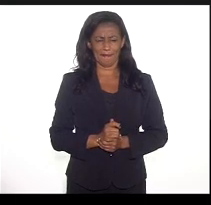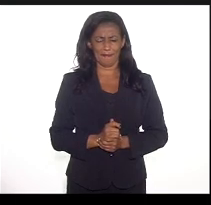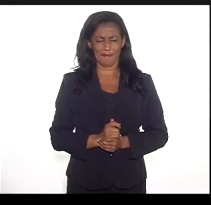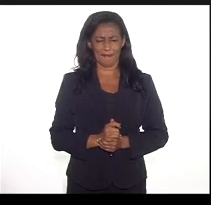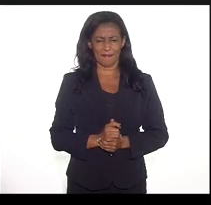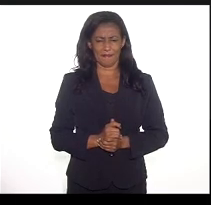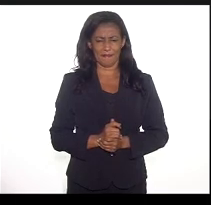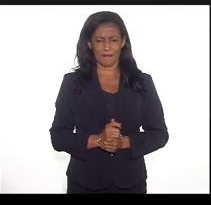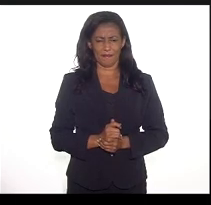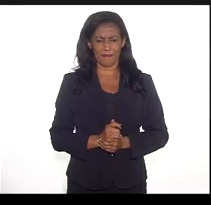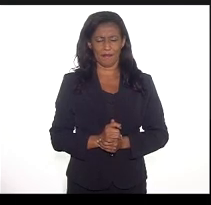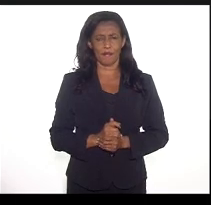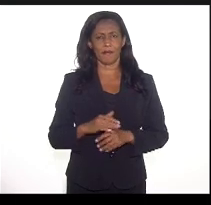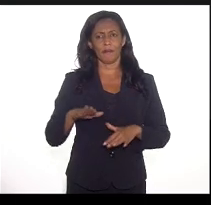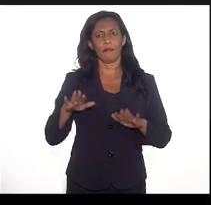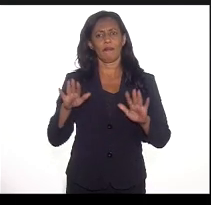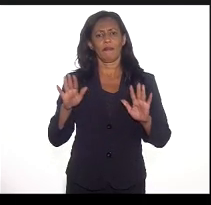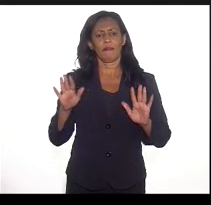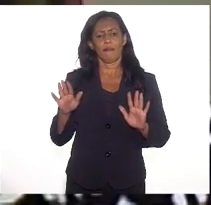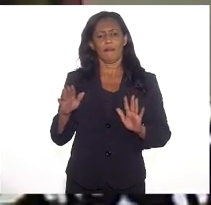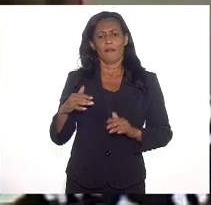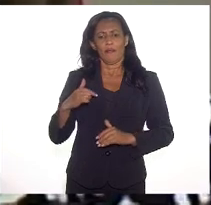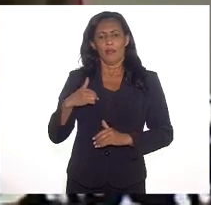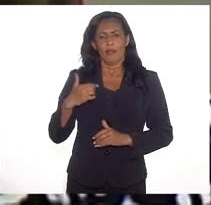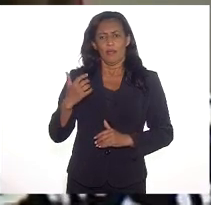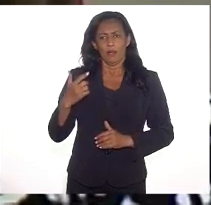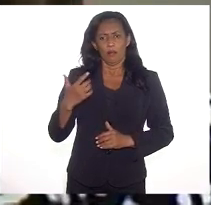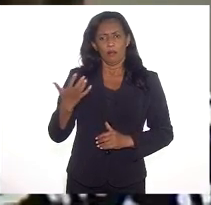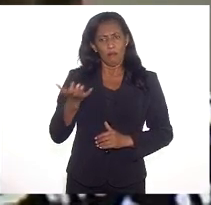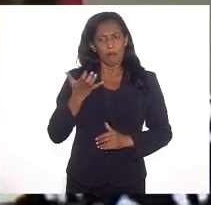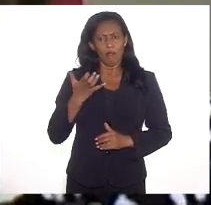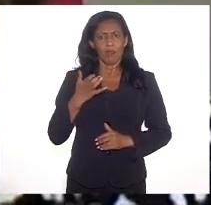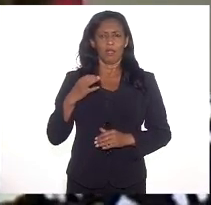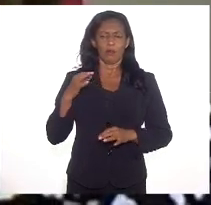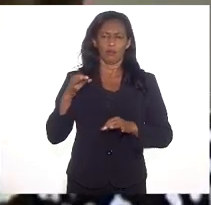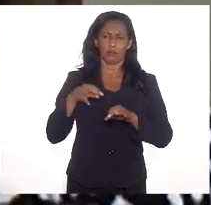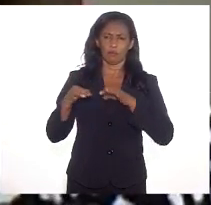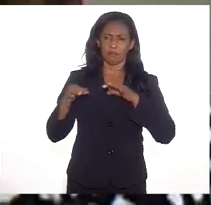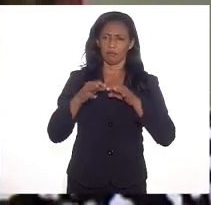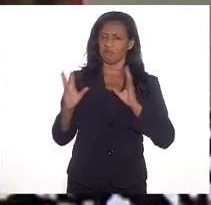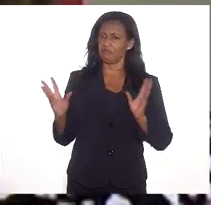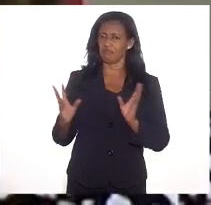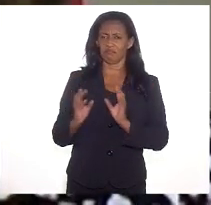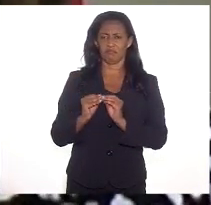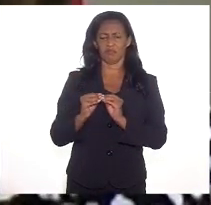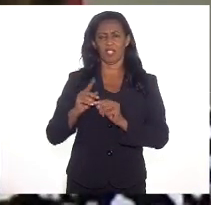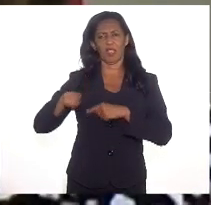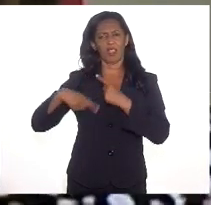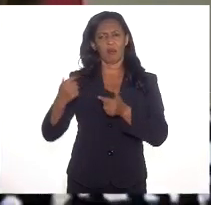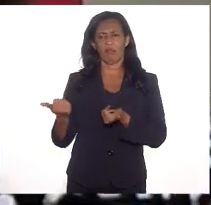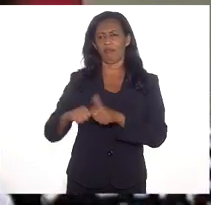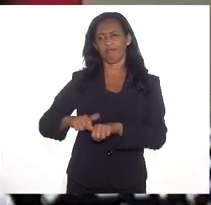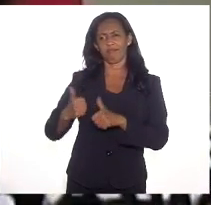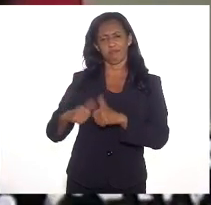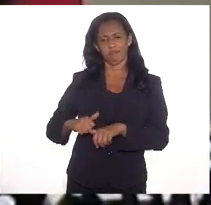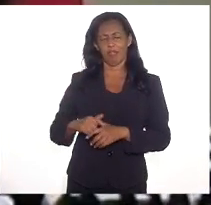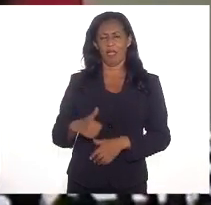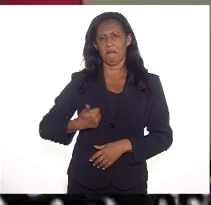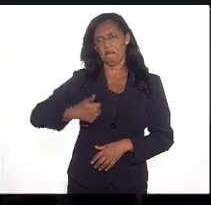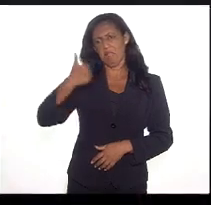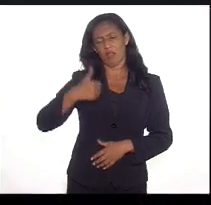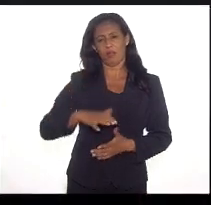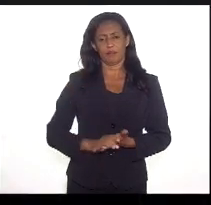prosseguimos. Não, eu prefiro que o projeto seja concluído e depois a gente faz a análise, acho melhor.